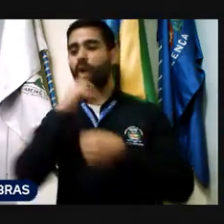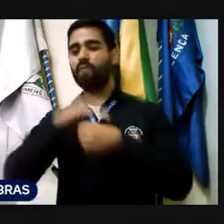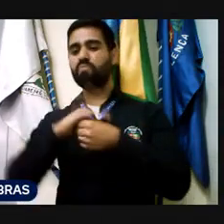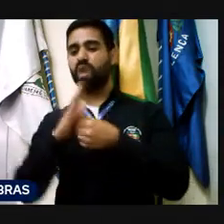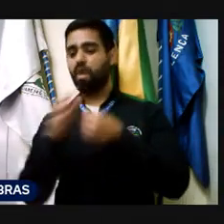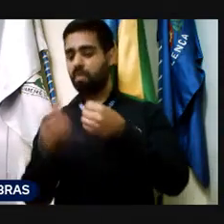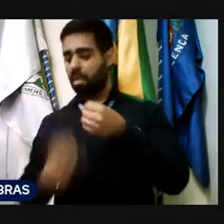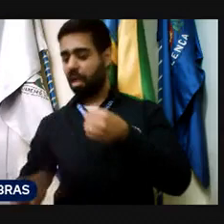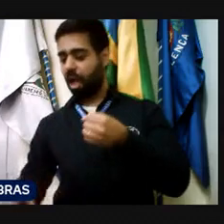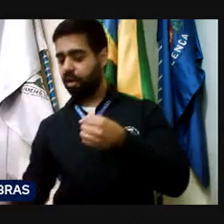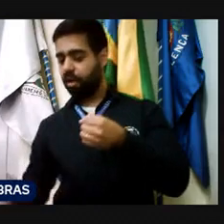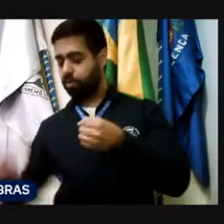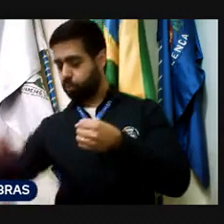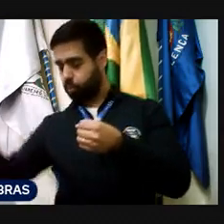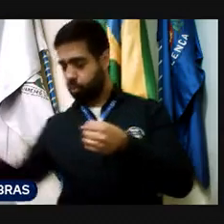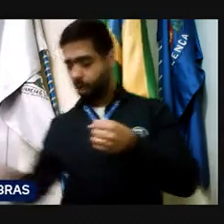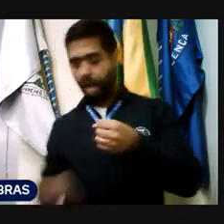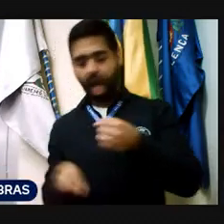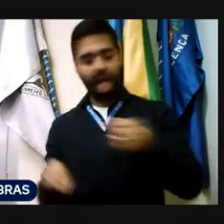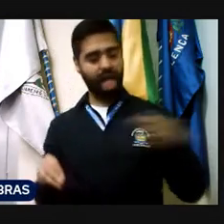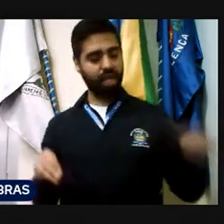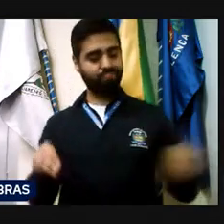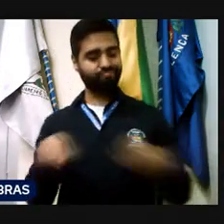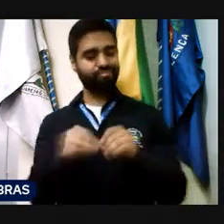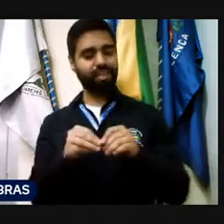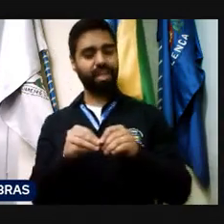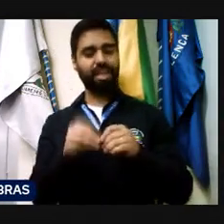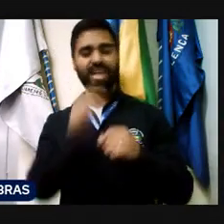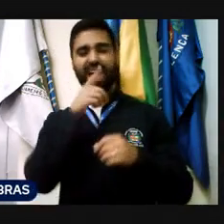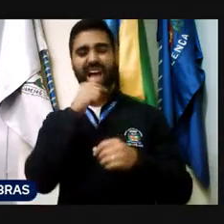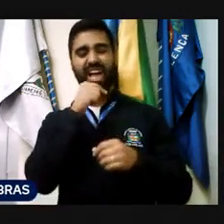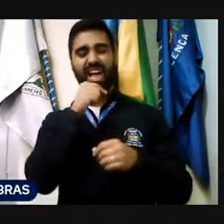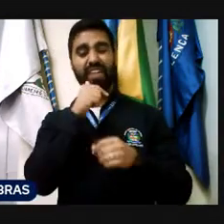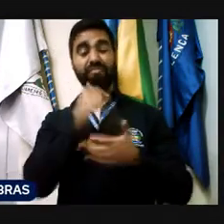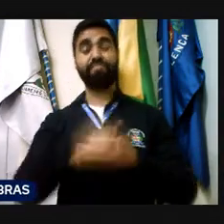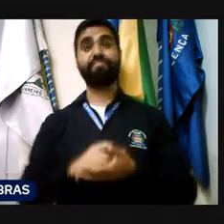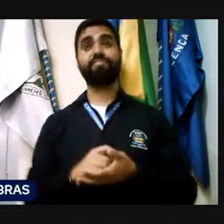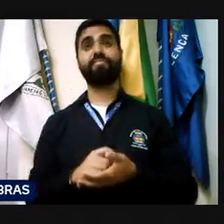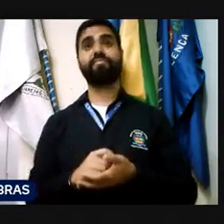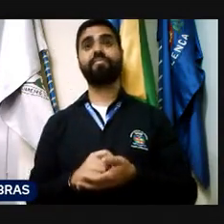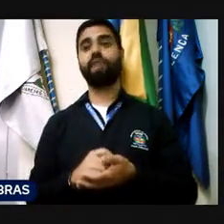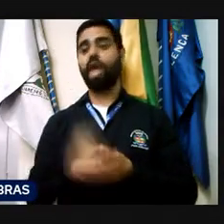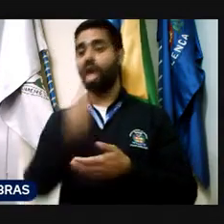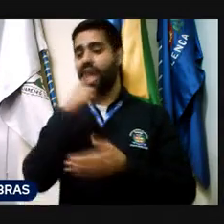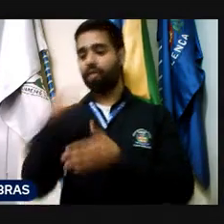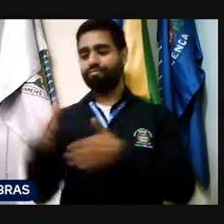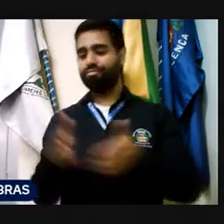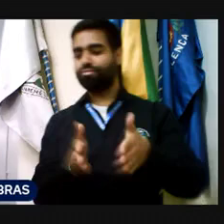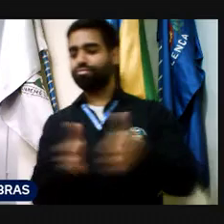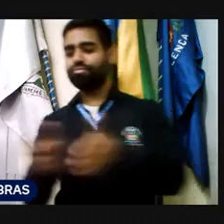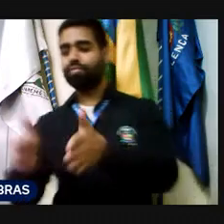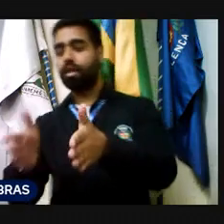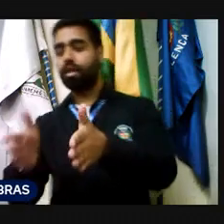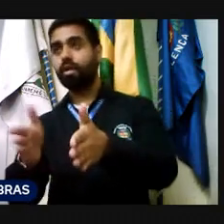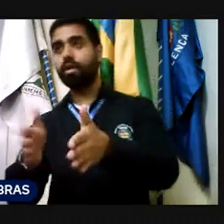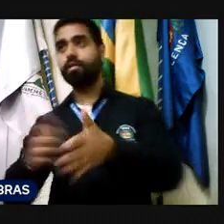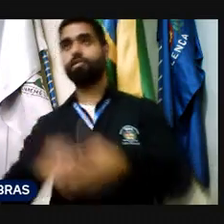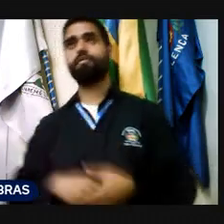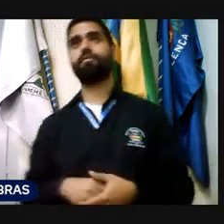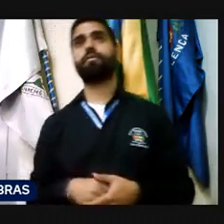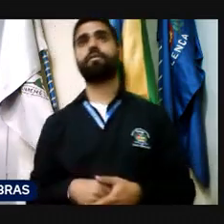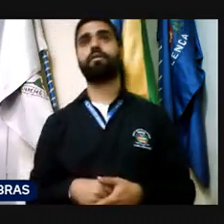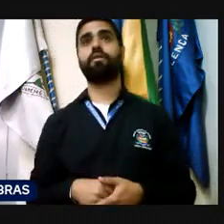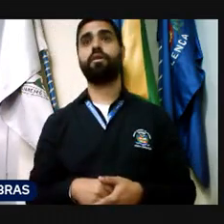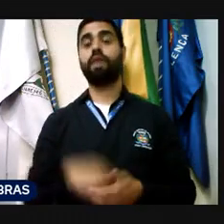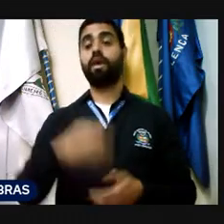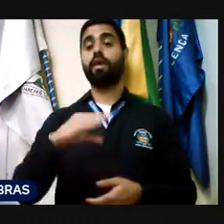esgoto faz a curva, quando junta, o esgoto toma conta e essa água segue a caminho do tratamento, onde a